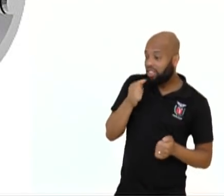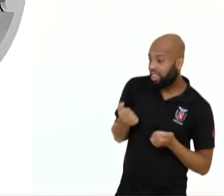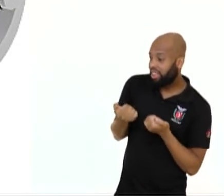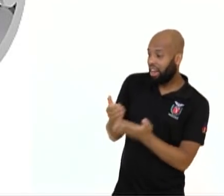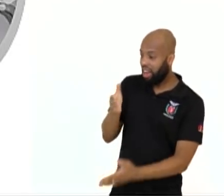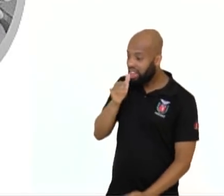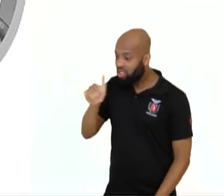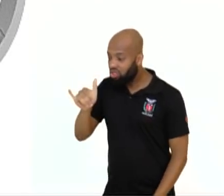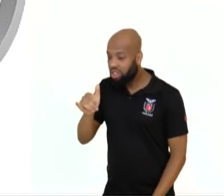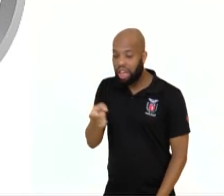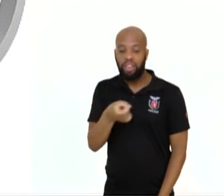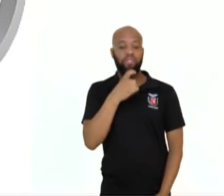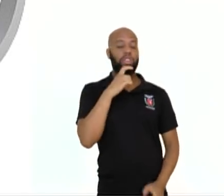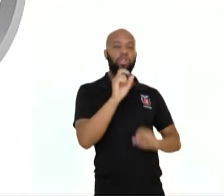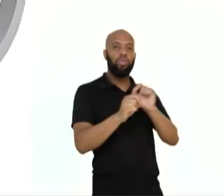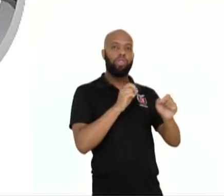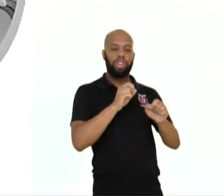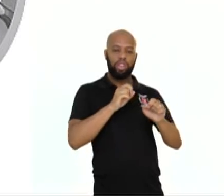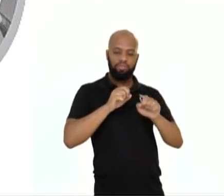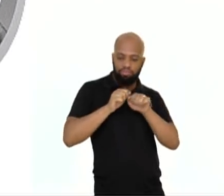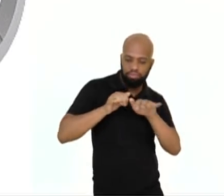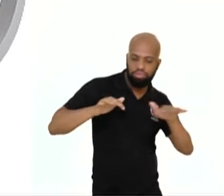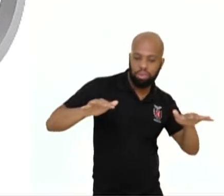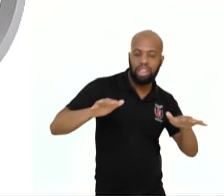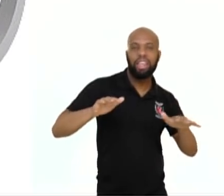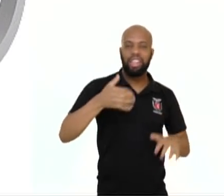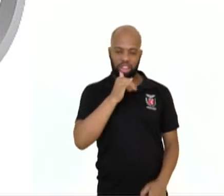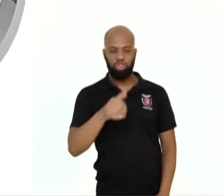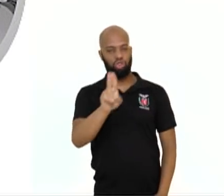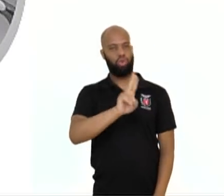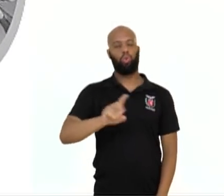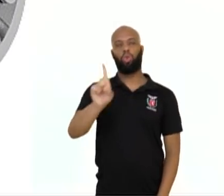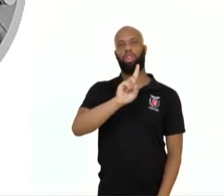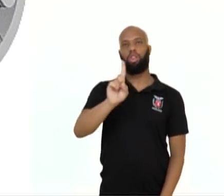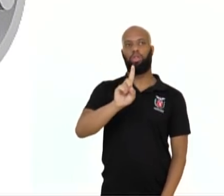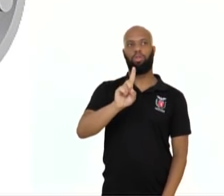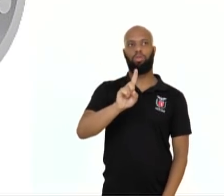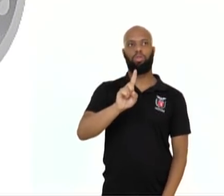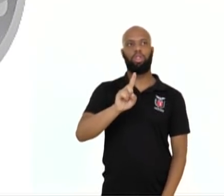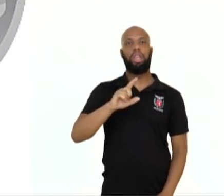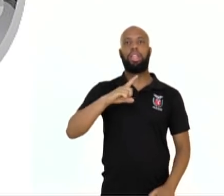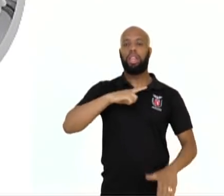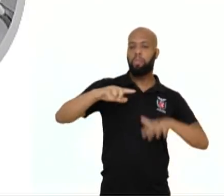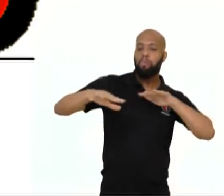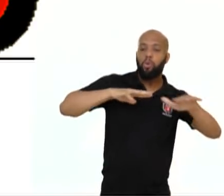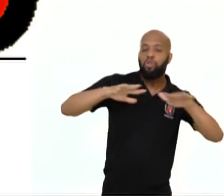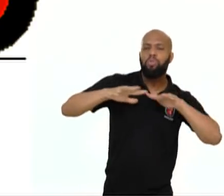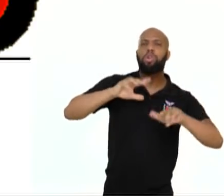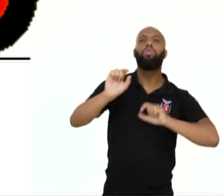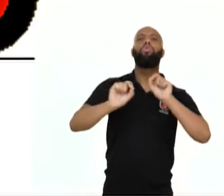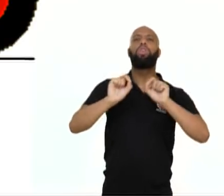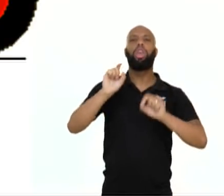A fonte fria é que vai dispersar a energia que não foi utilizada, certo? E o trabalho, o movimento que está sendo realizado.